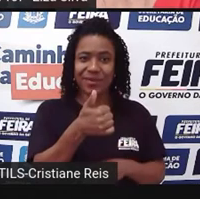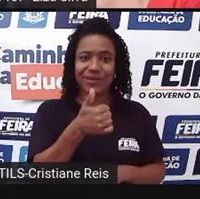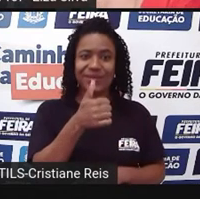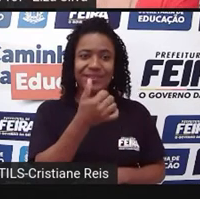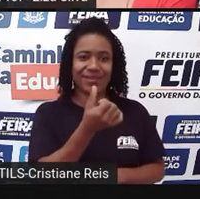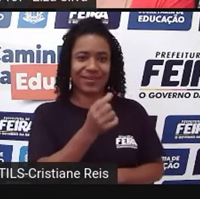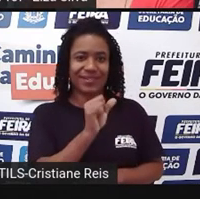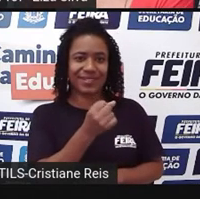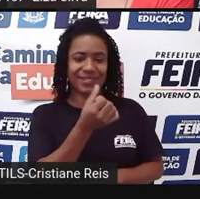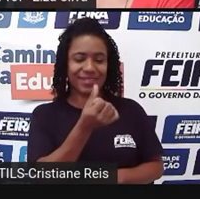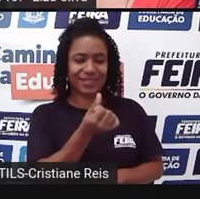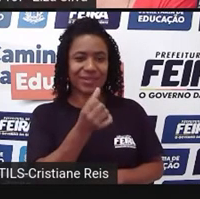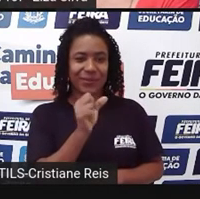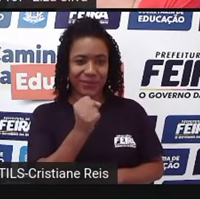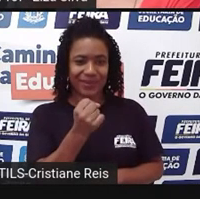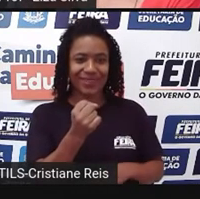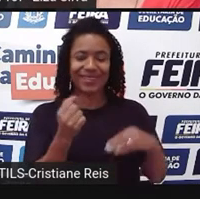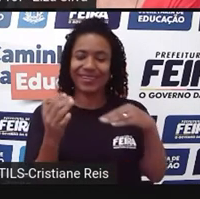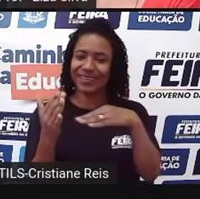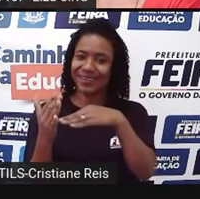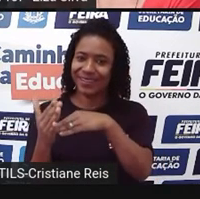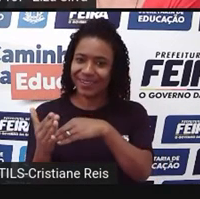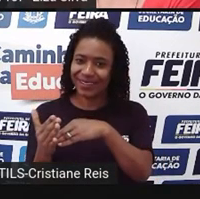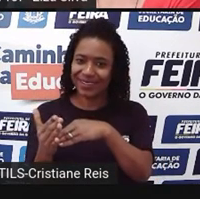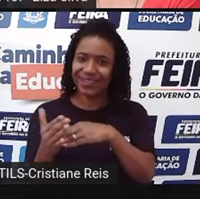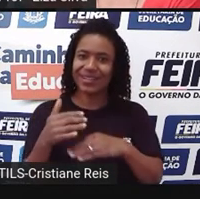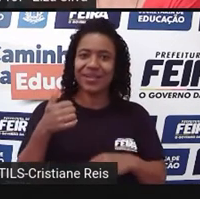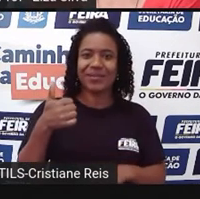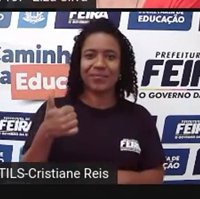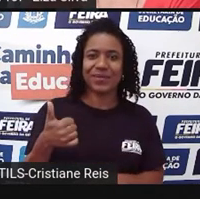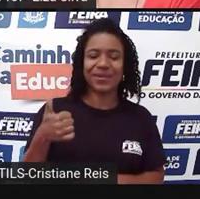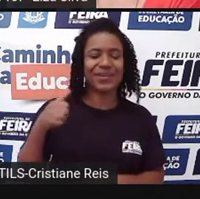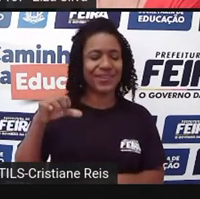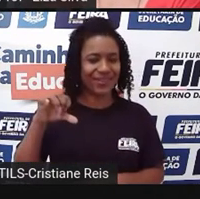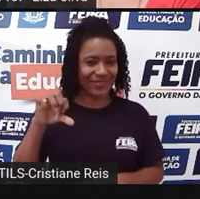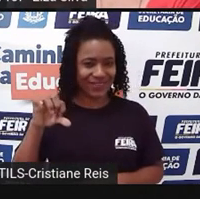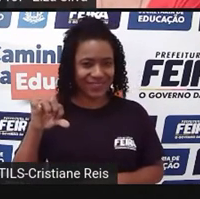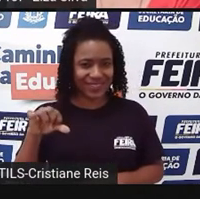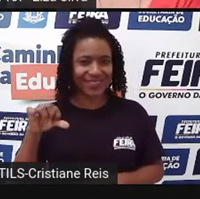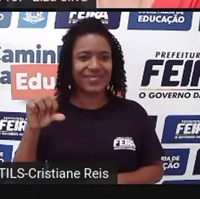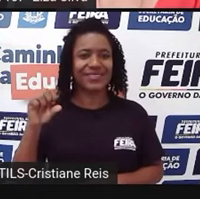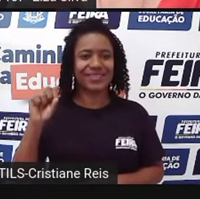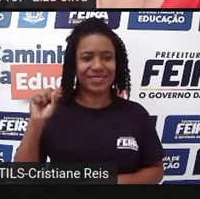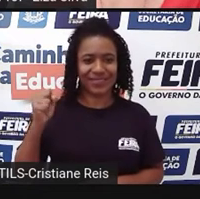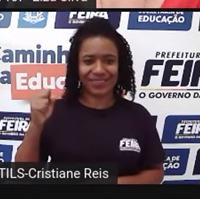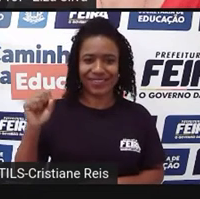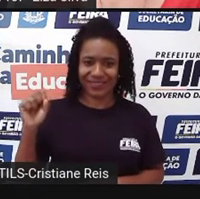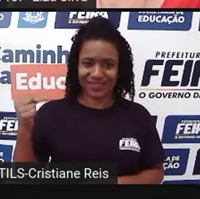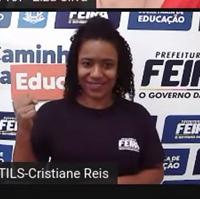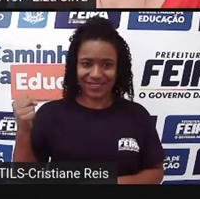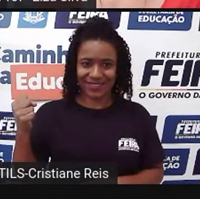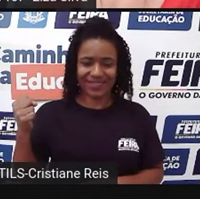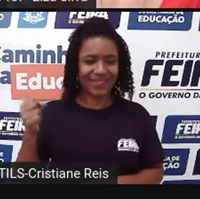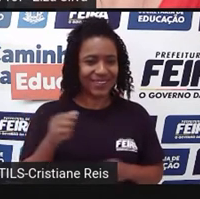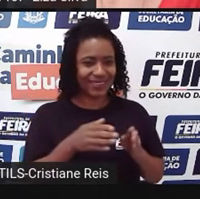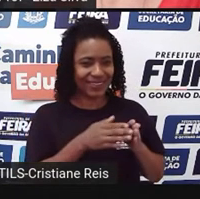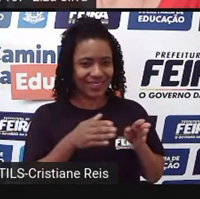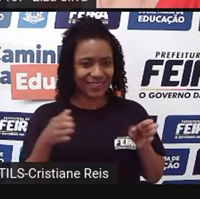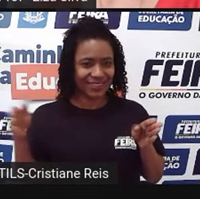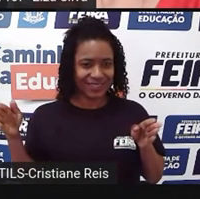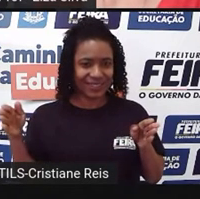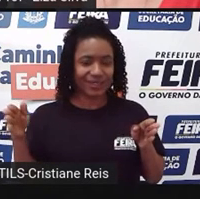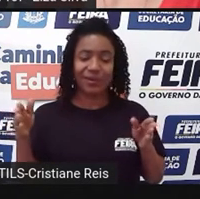1868 até na in height and 1988 Ok